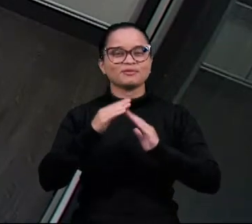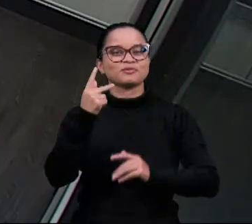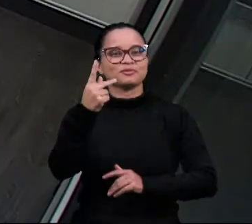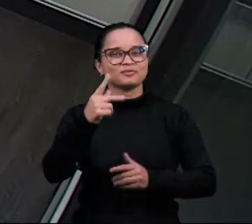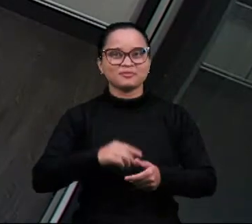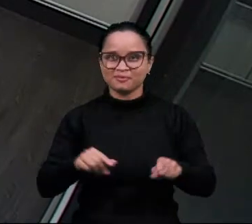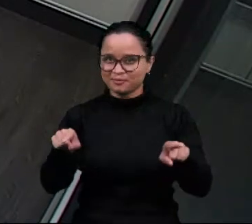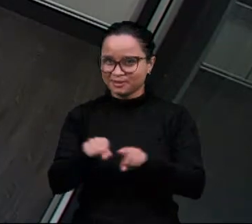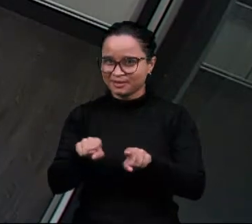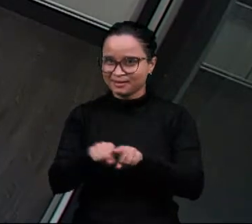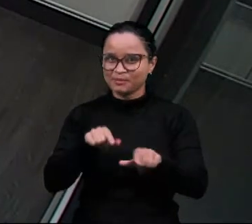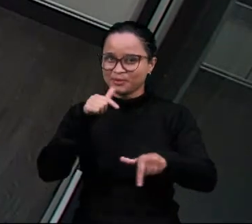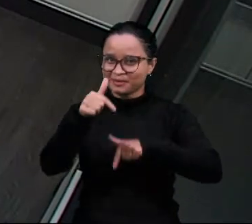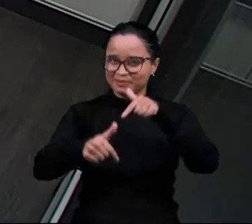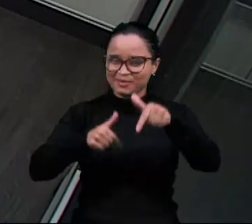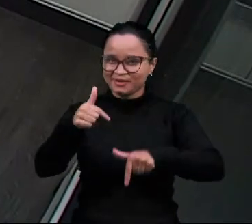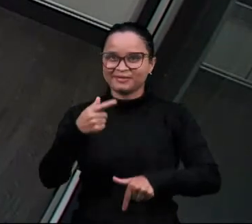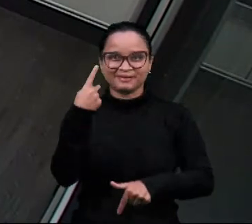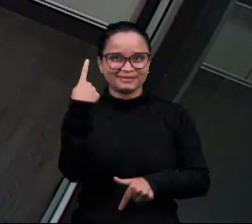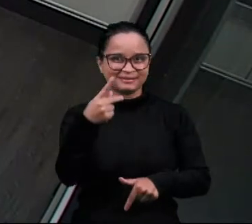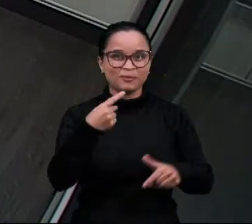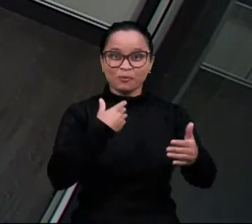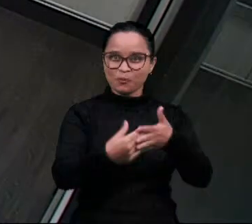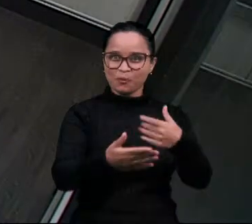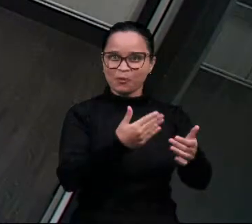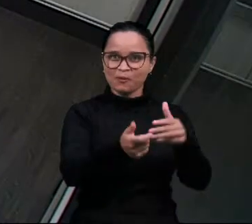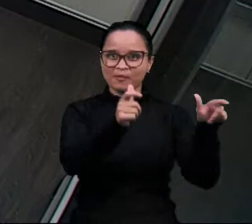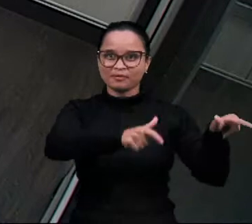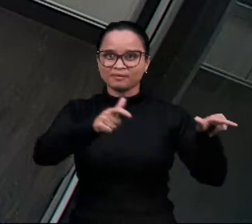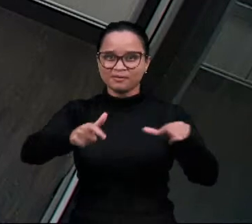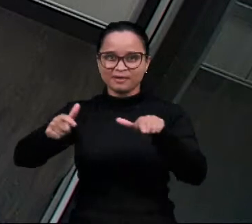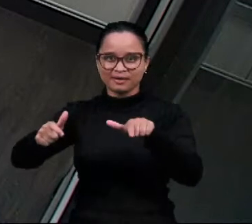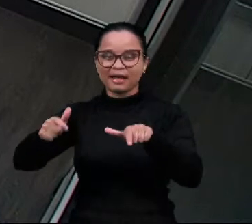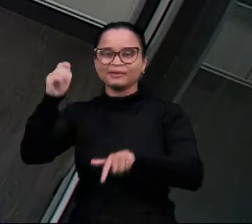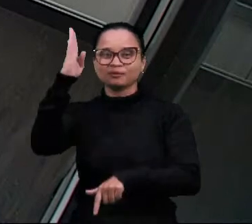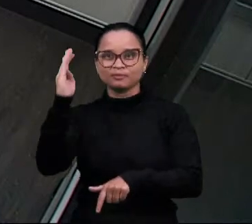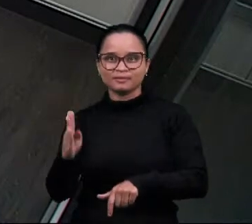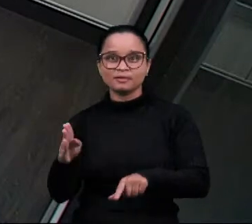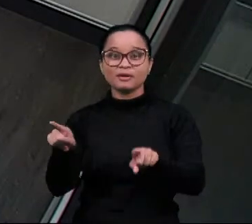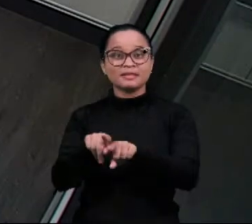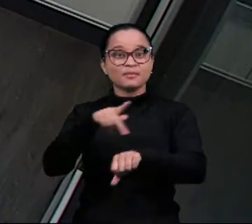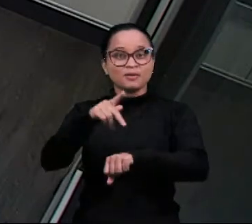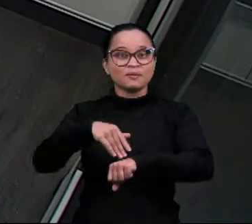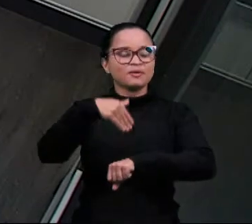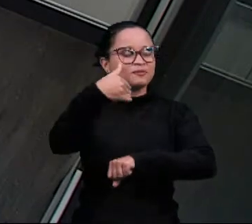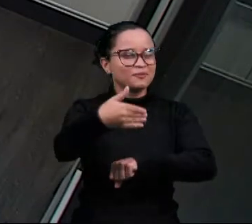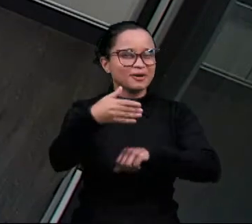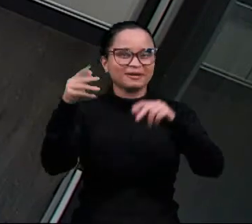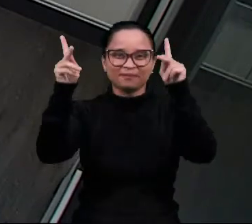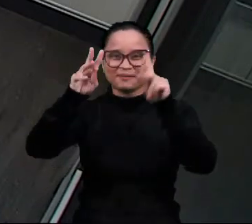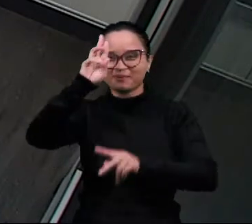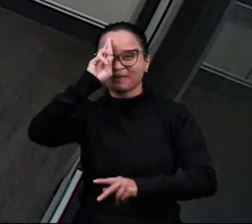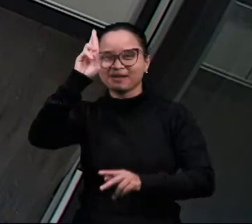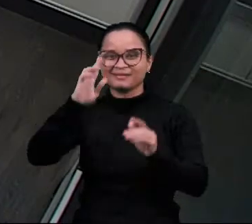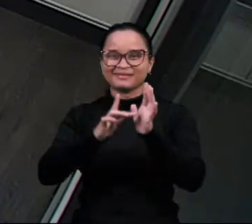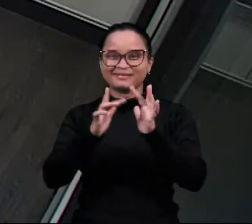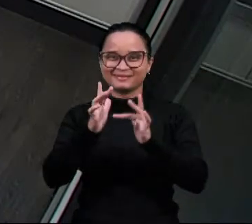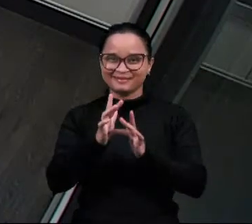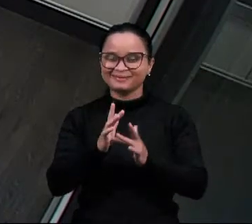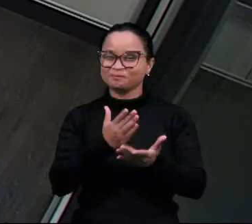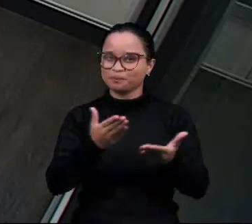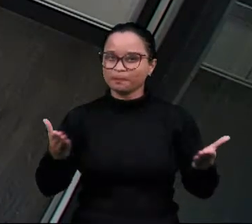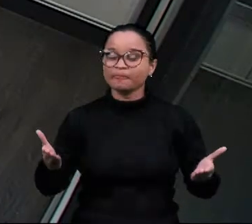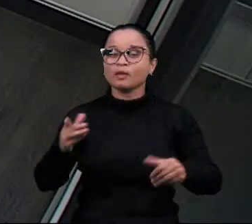no seu trabalho, onde você estiver, no Brasil e no exterior, com a paz do Senhor Jesus. 19 horas